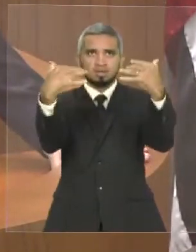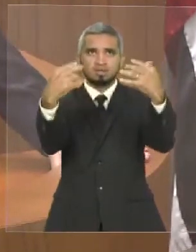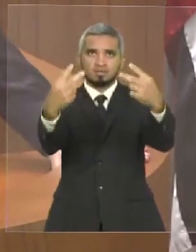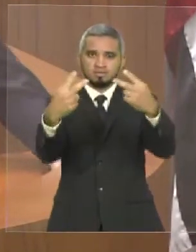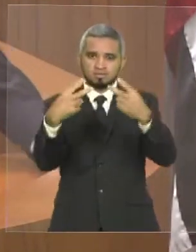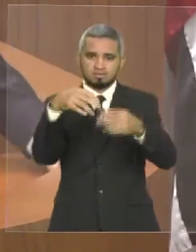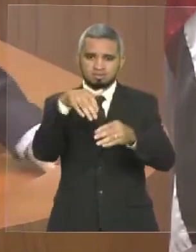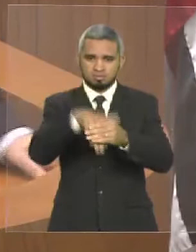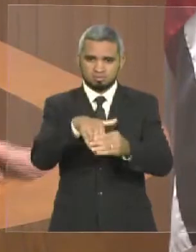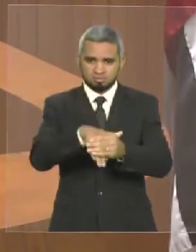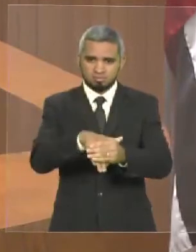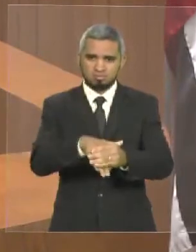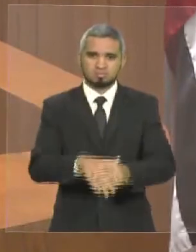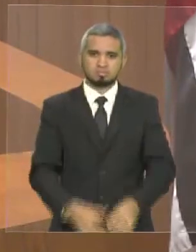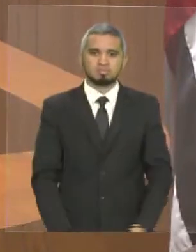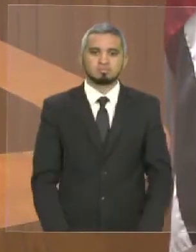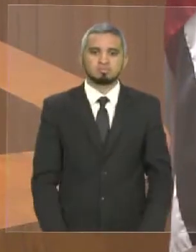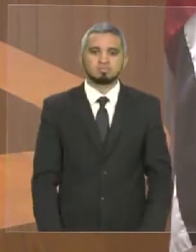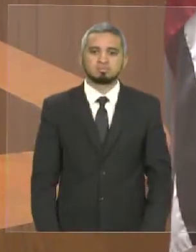votação.